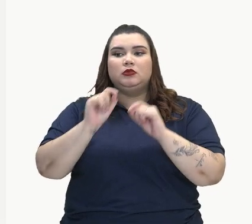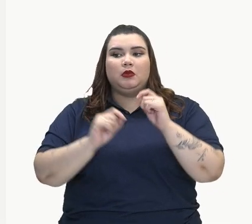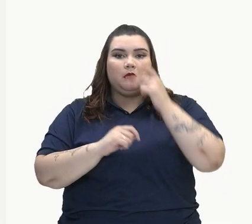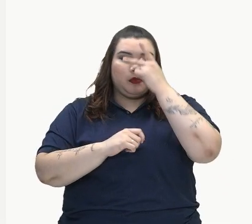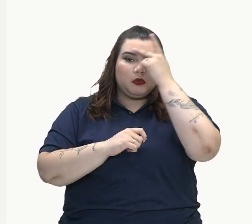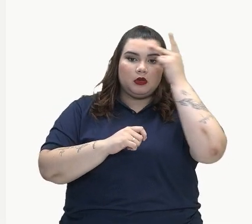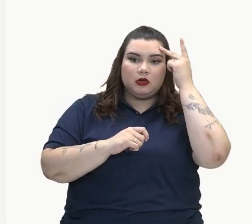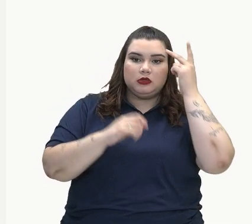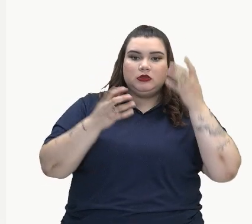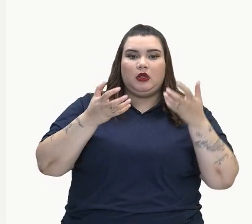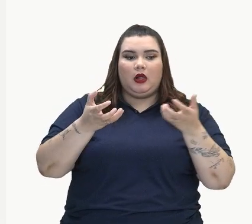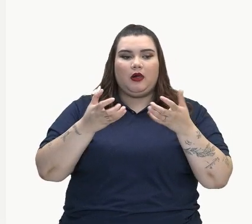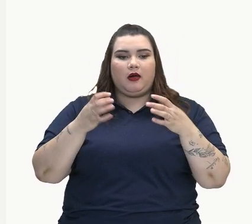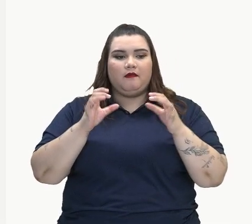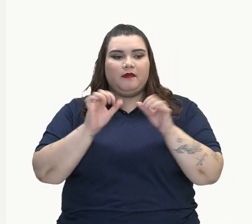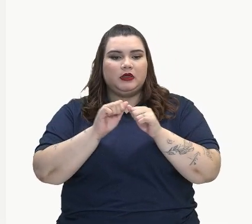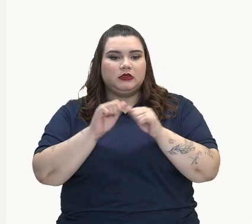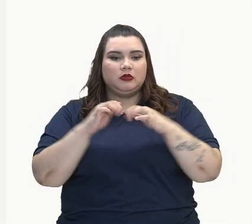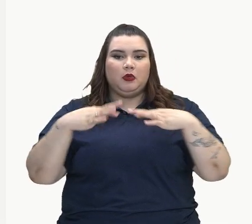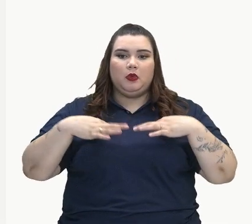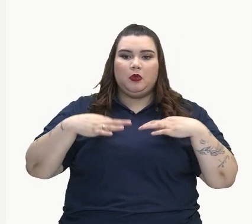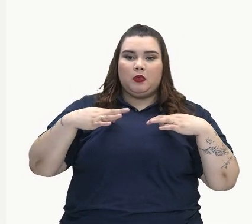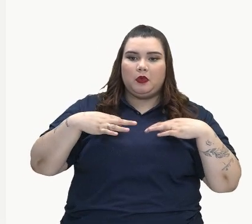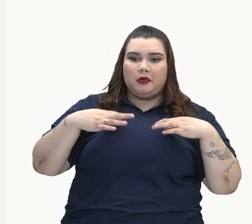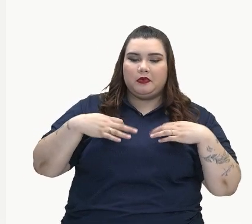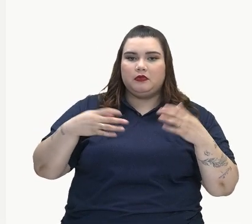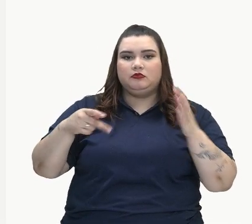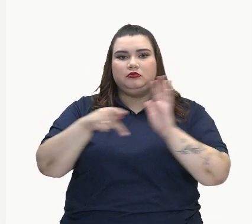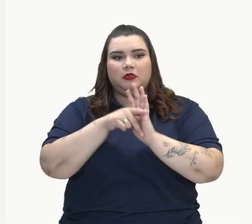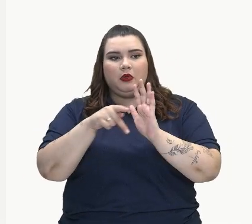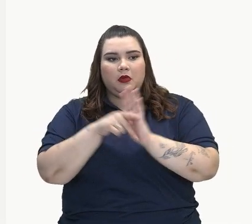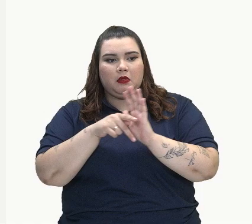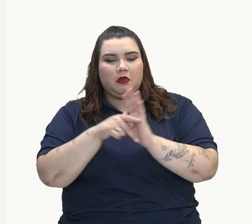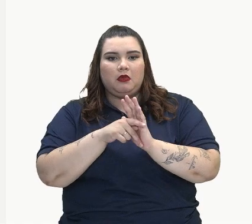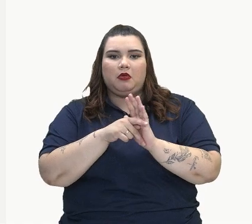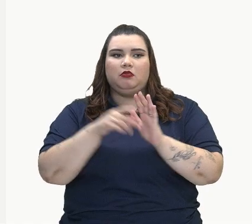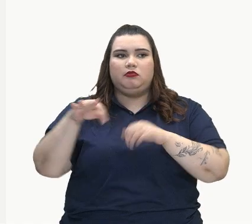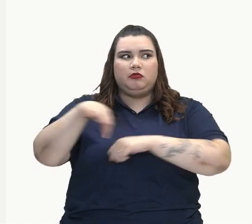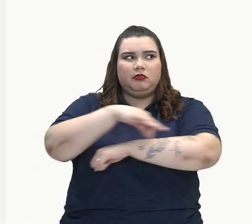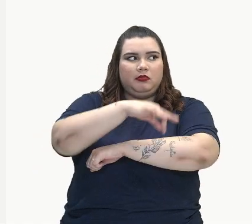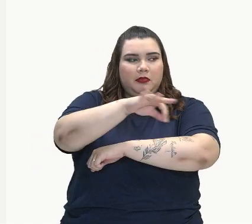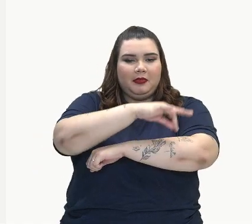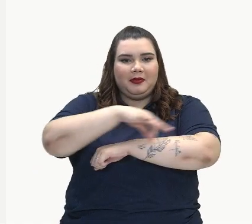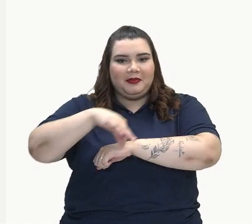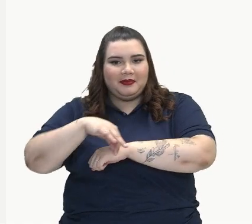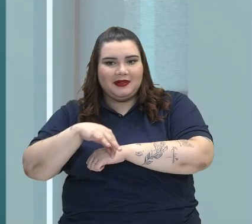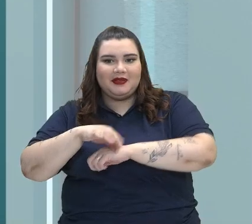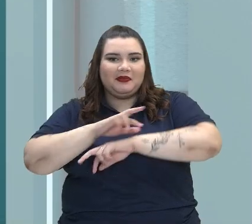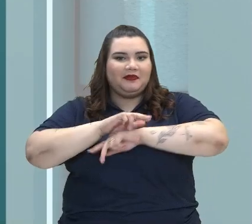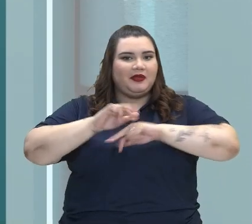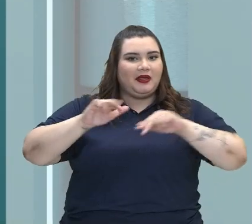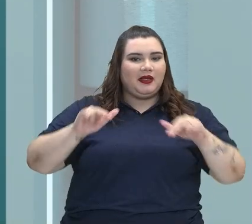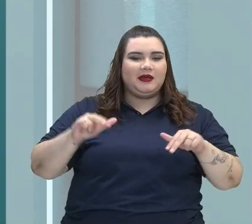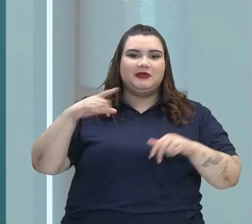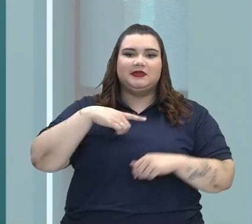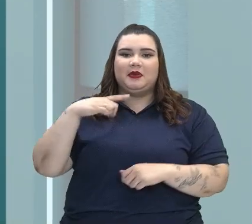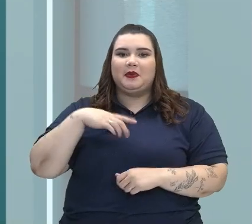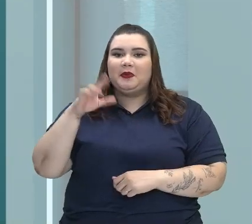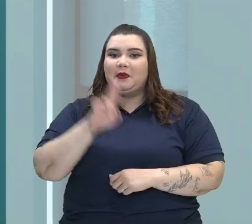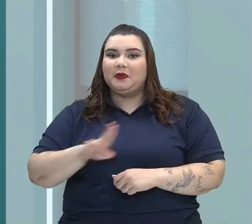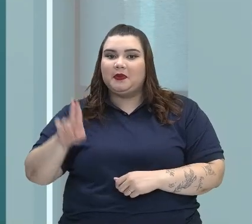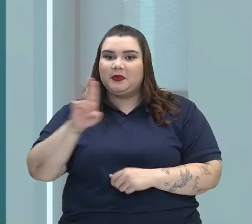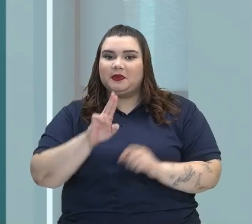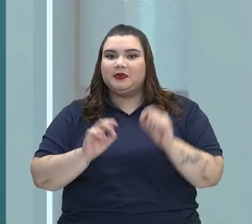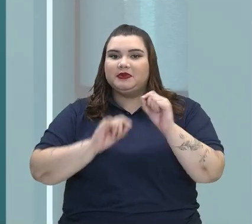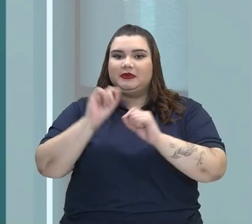que fazem roupa, os designers, né, de interiores, os arquitetos e etc., eles vão estar utilizando